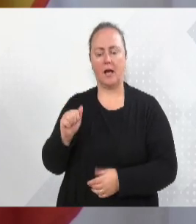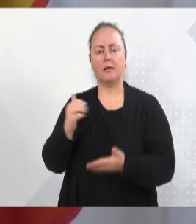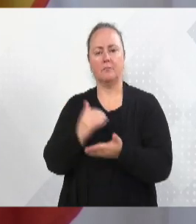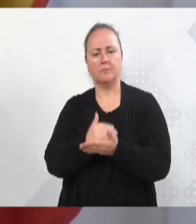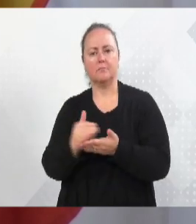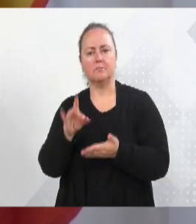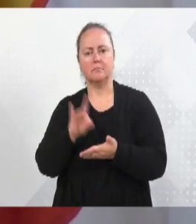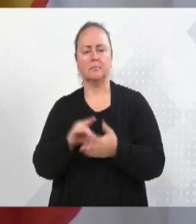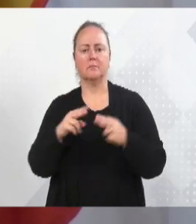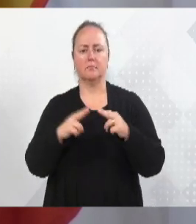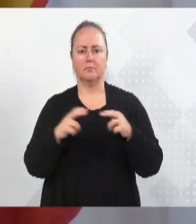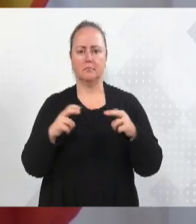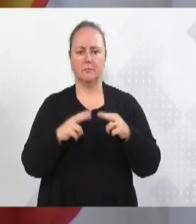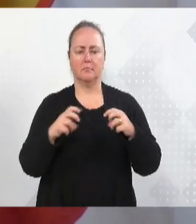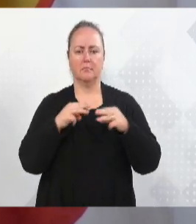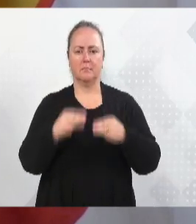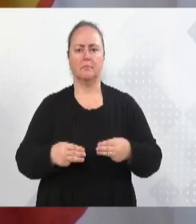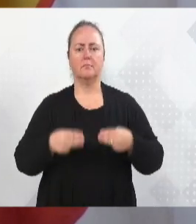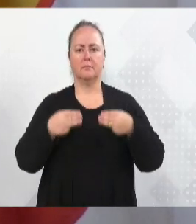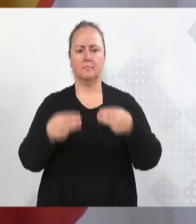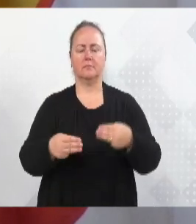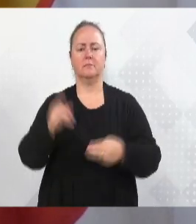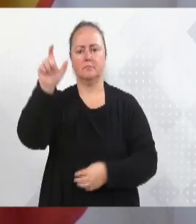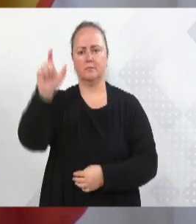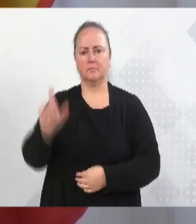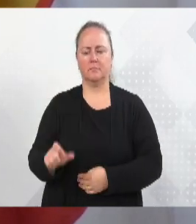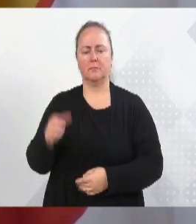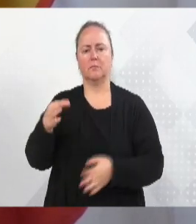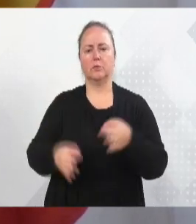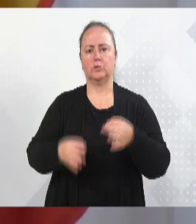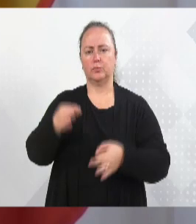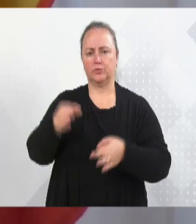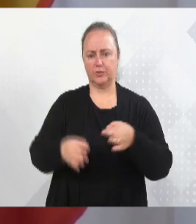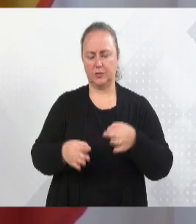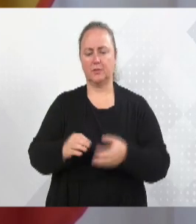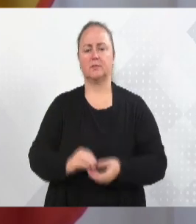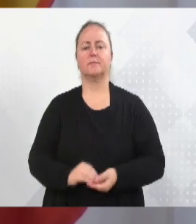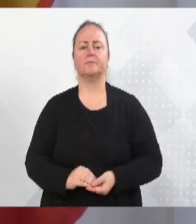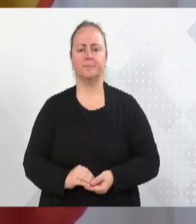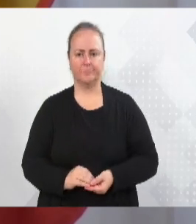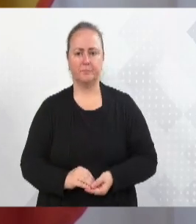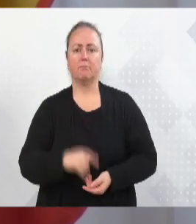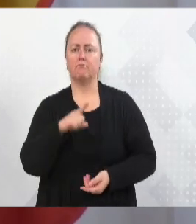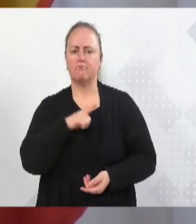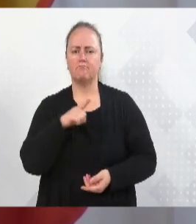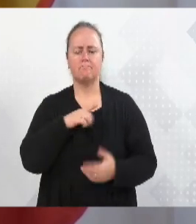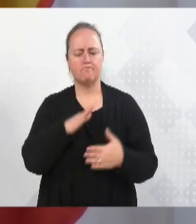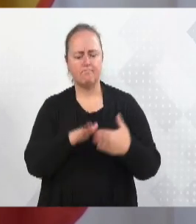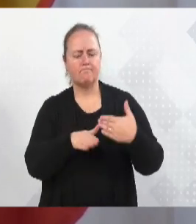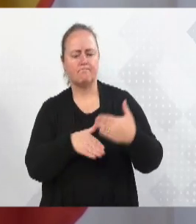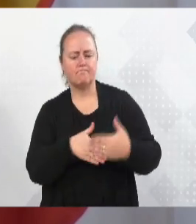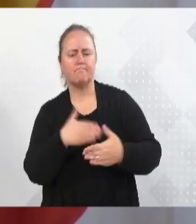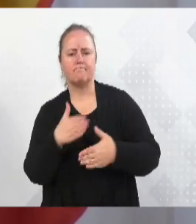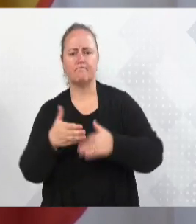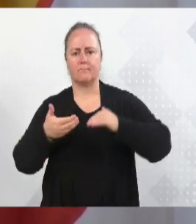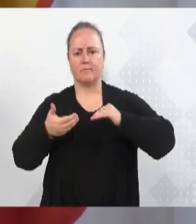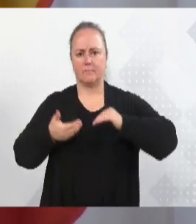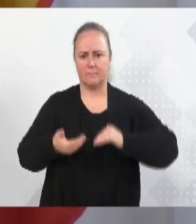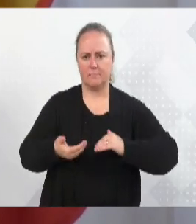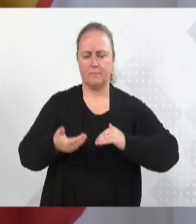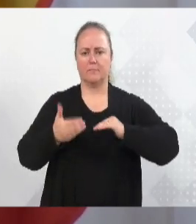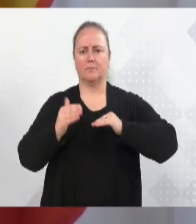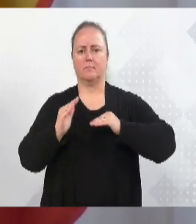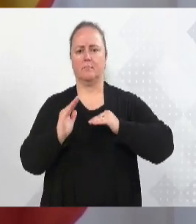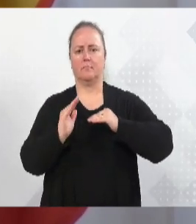em Florianópolis com o ministro da Justiça. Enfim, fizemos todo o percurso lá no Congresso Nacional, no